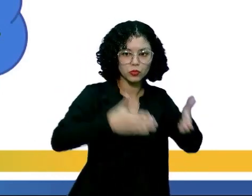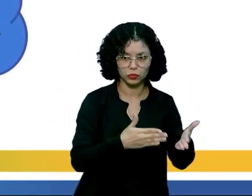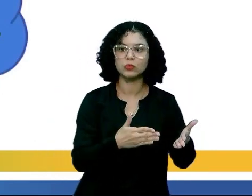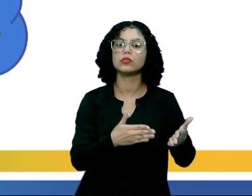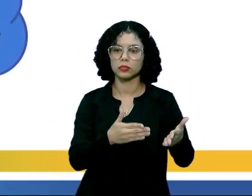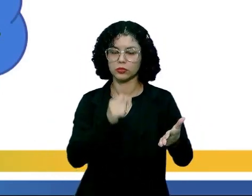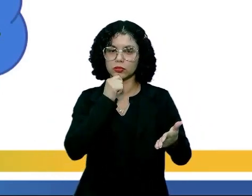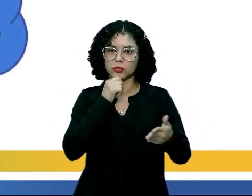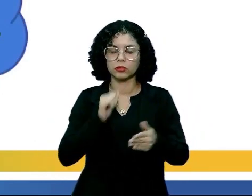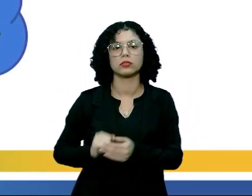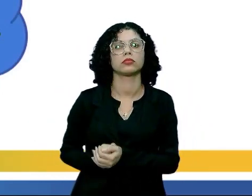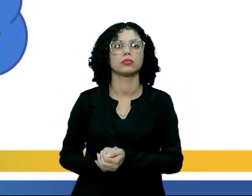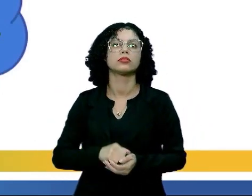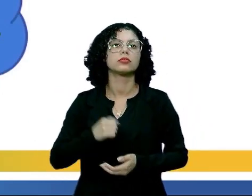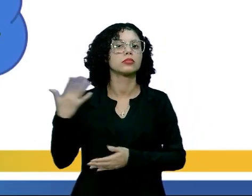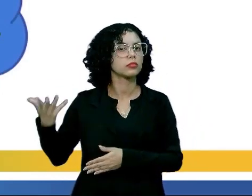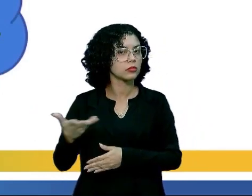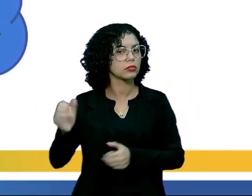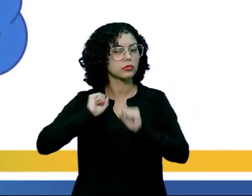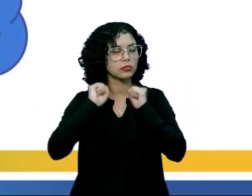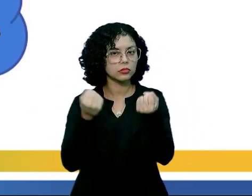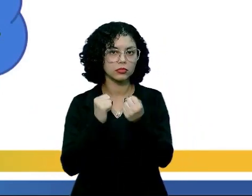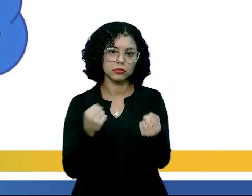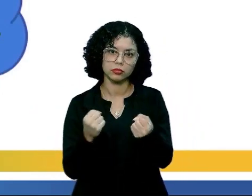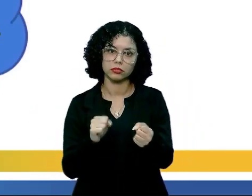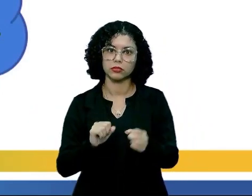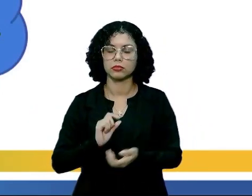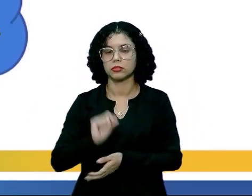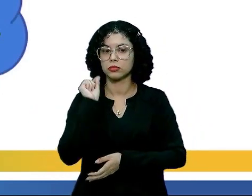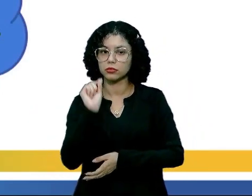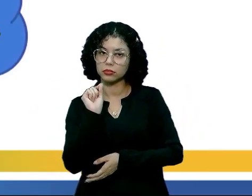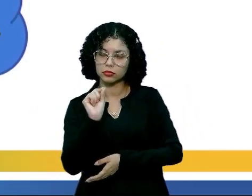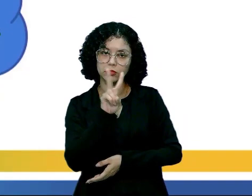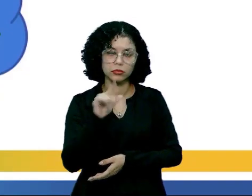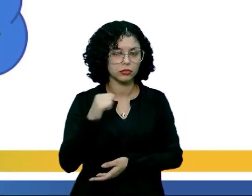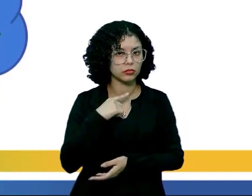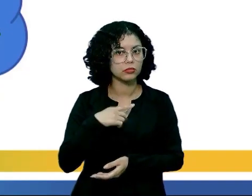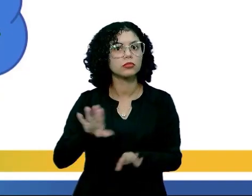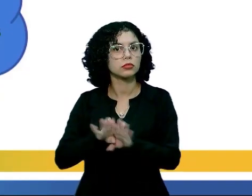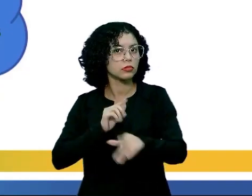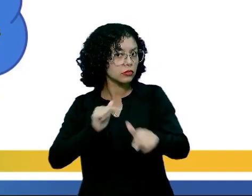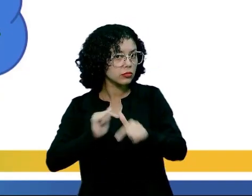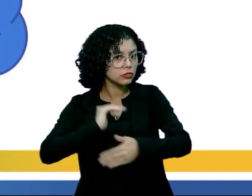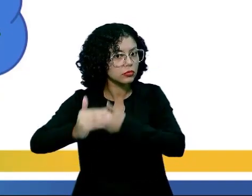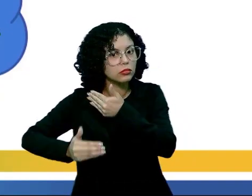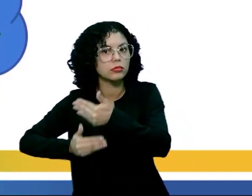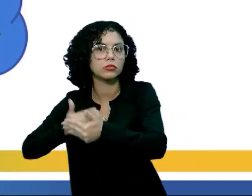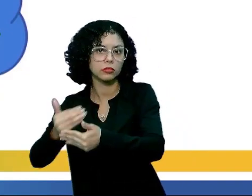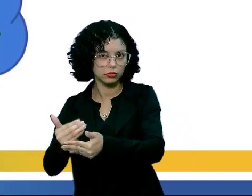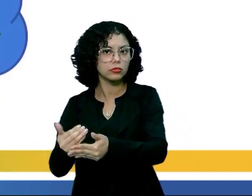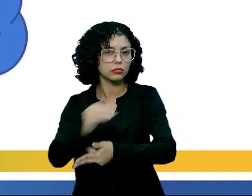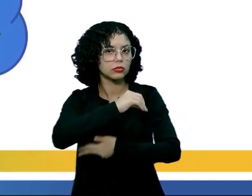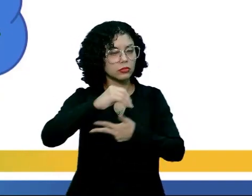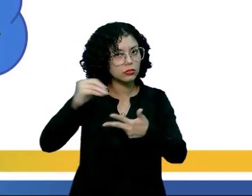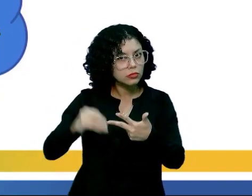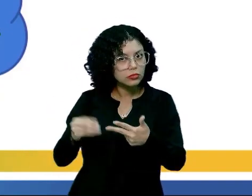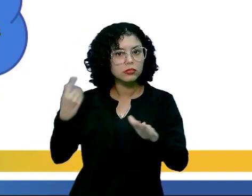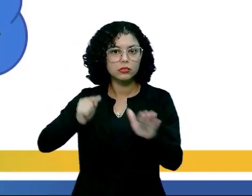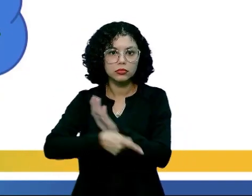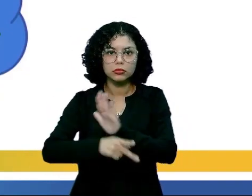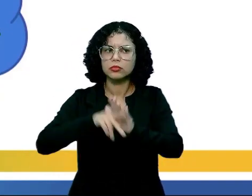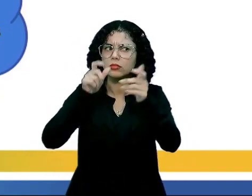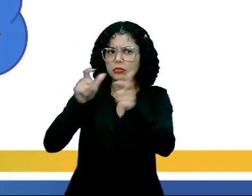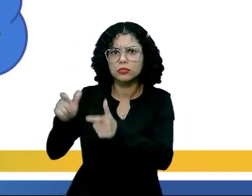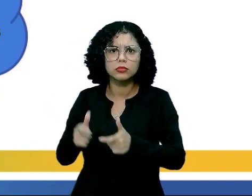direcionamento com base na educação física educação física é essa que vai ser sim trabalhada e desenvolvida no ENEM dentro